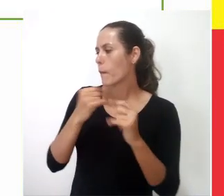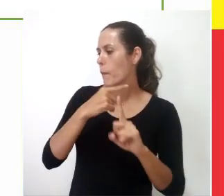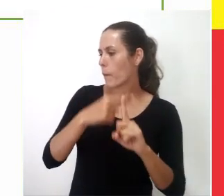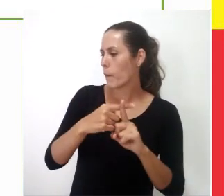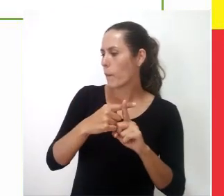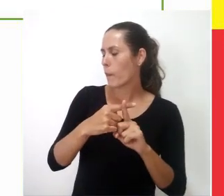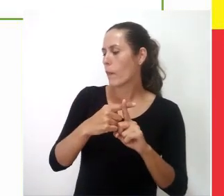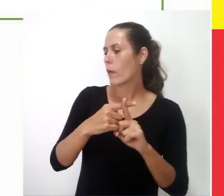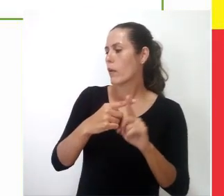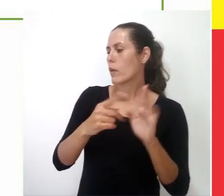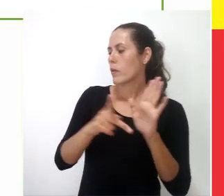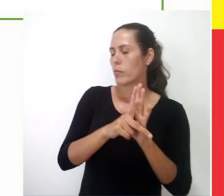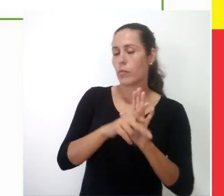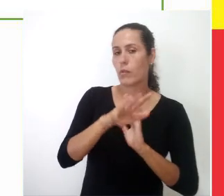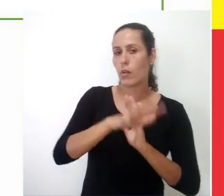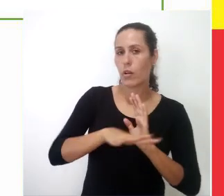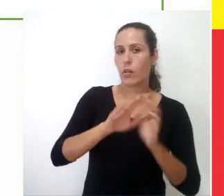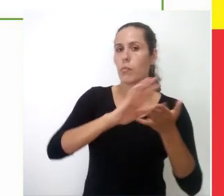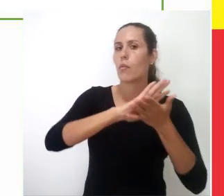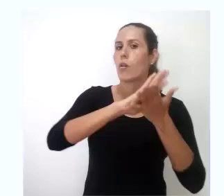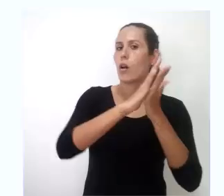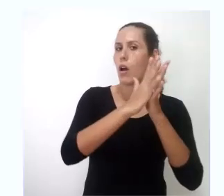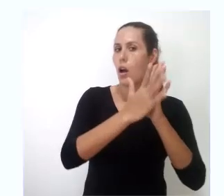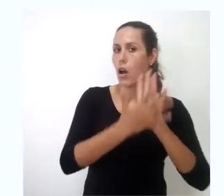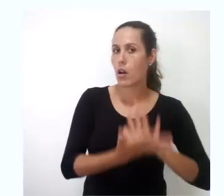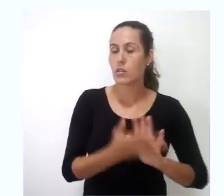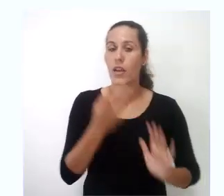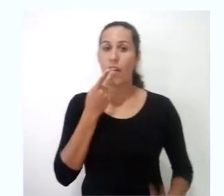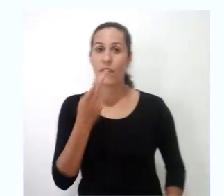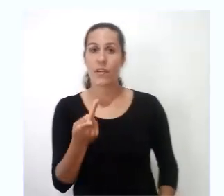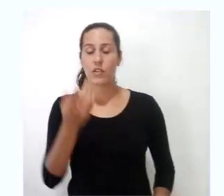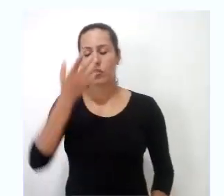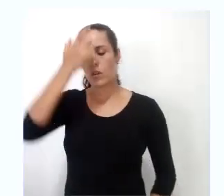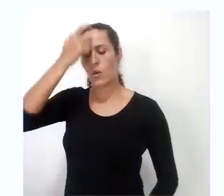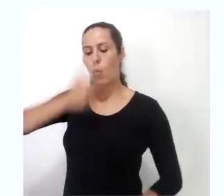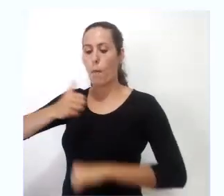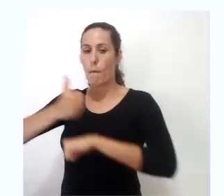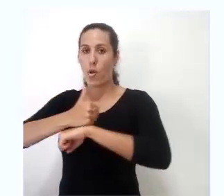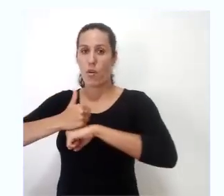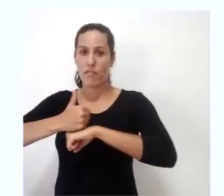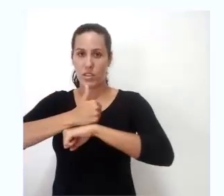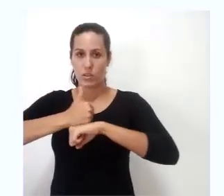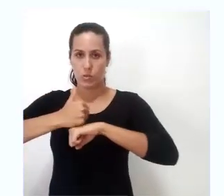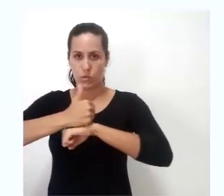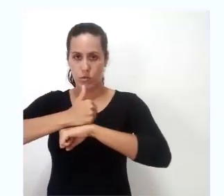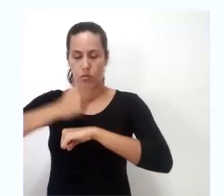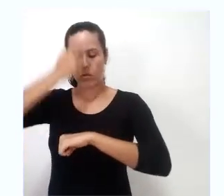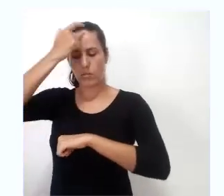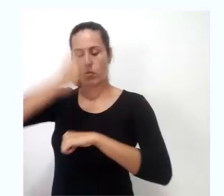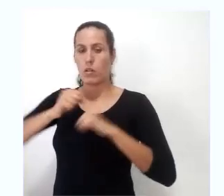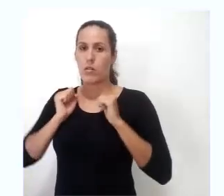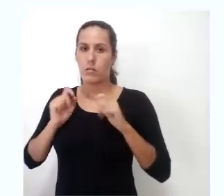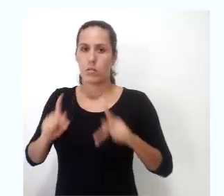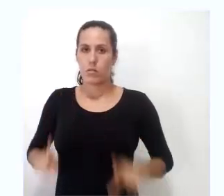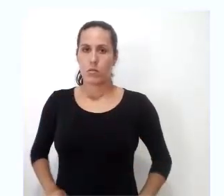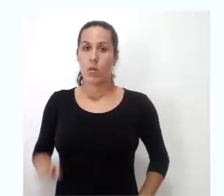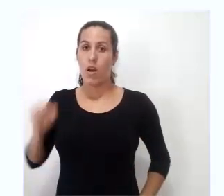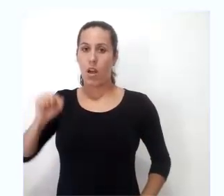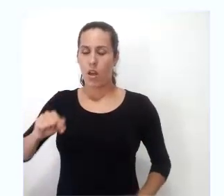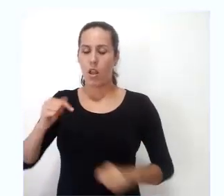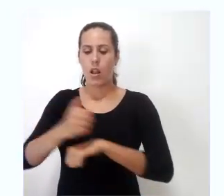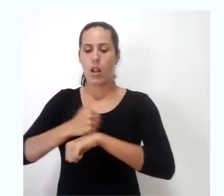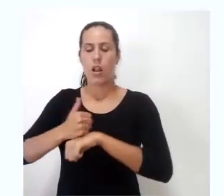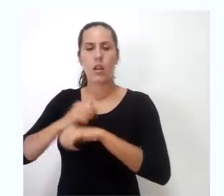tipos raciais são racistas. Veja que eu tenho a fala de um antropólogo. Então aqui é um discurso de